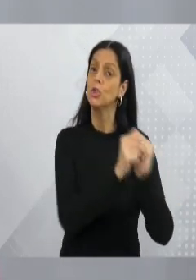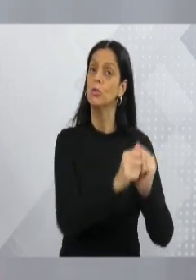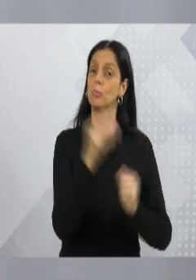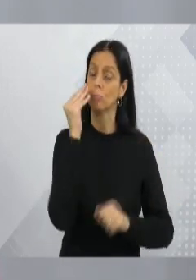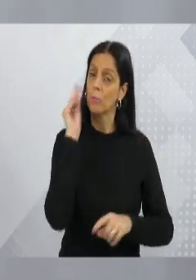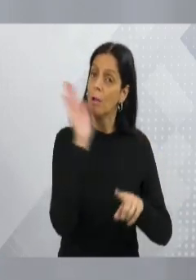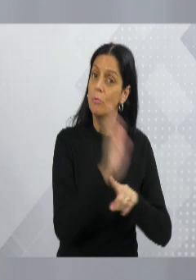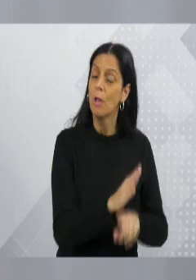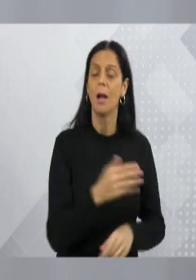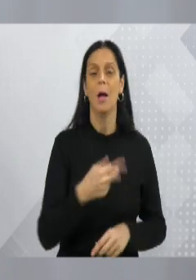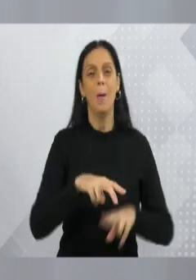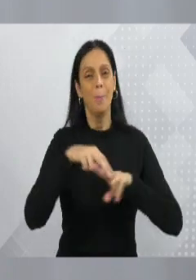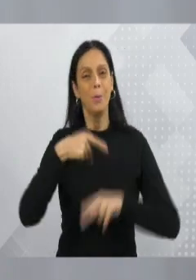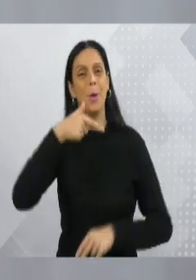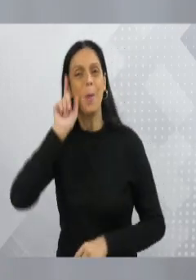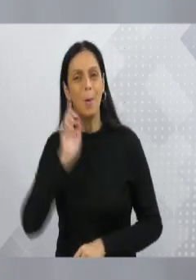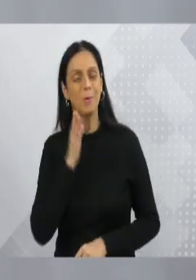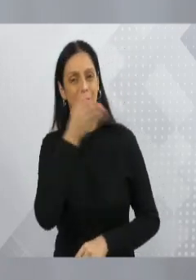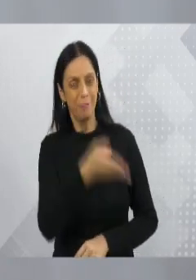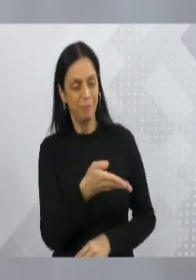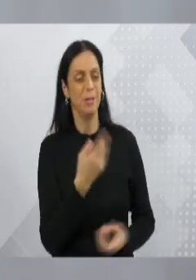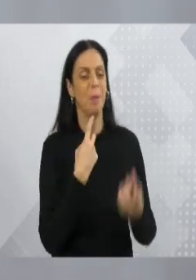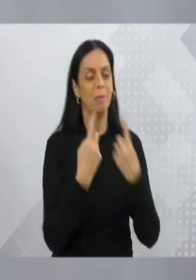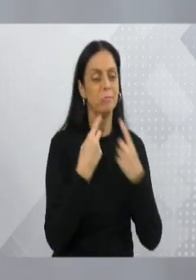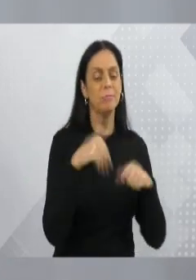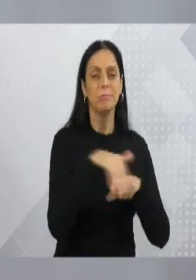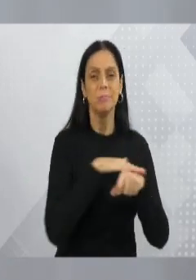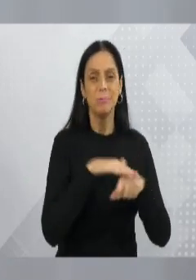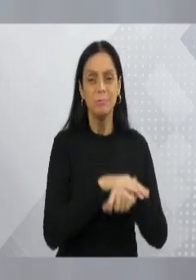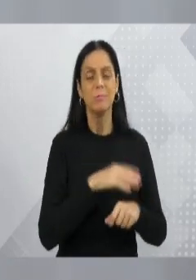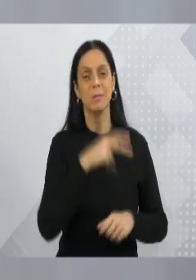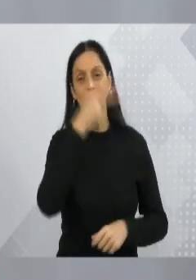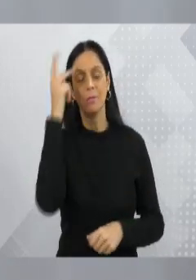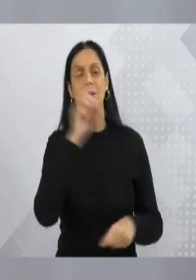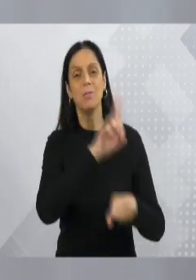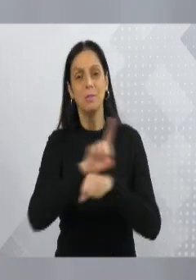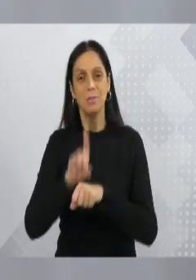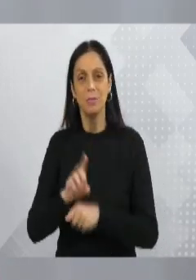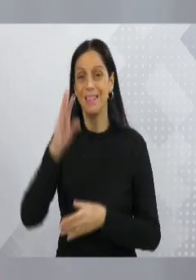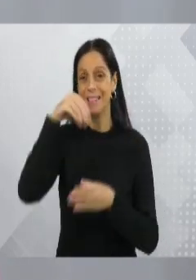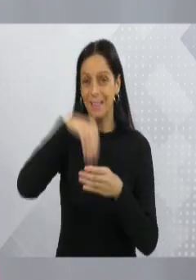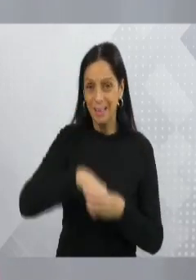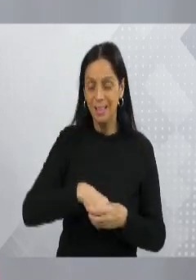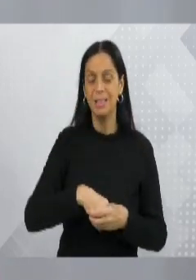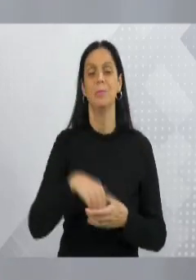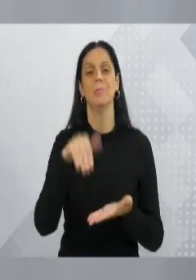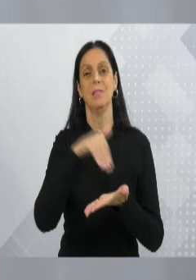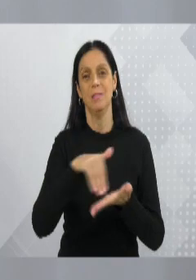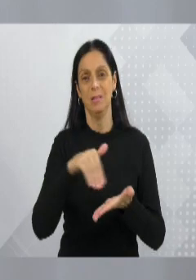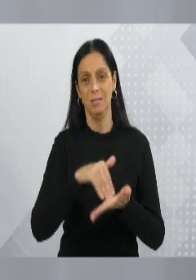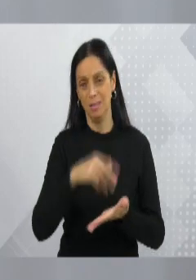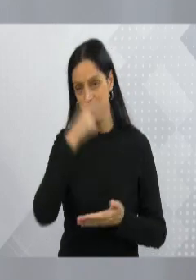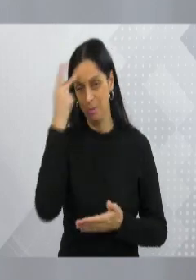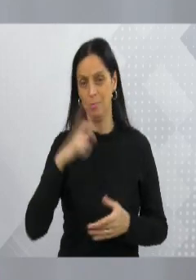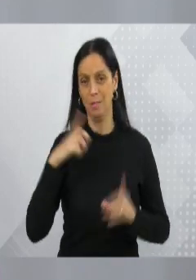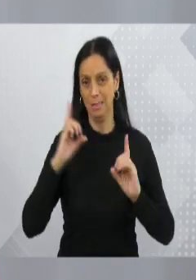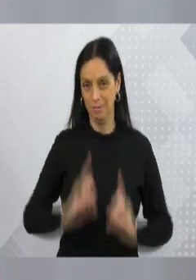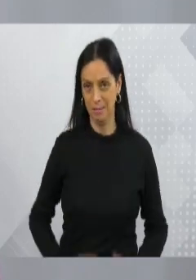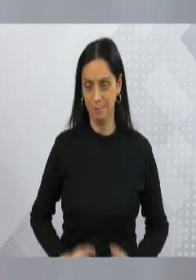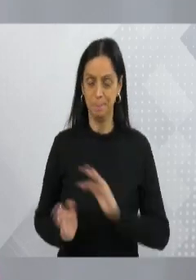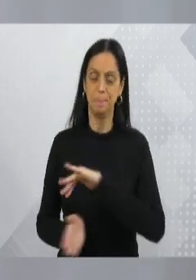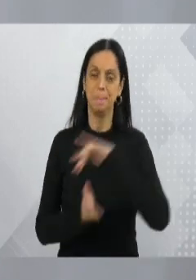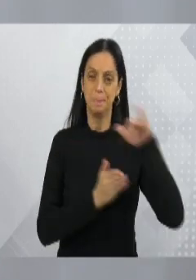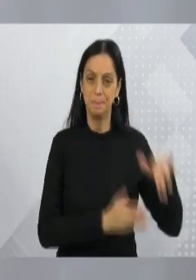essa diálogo com essa conversa junto com todos os integrantes dos diretores ali da secretaria senhores eu falei na semana